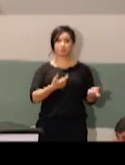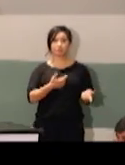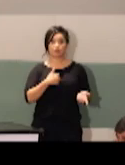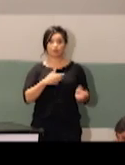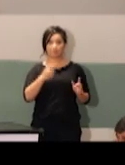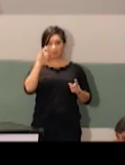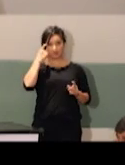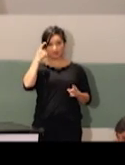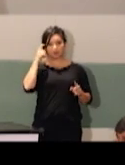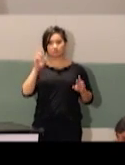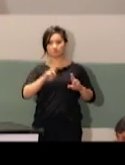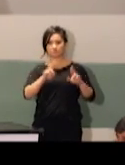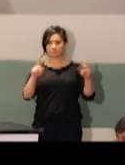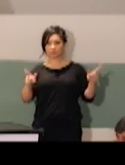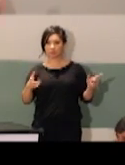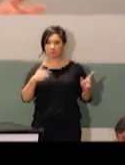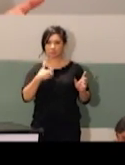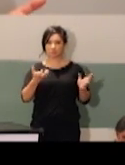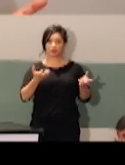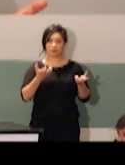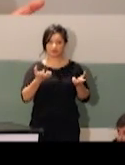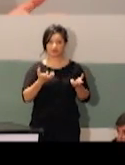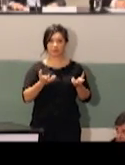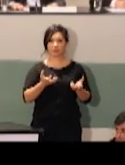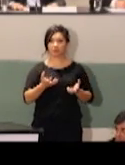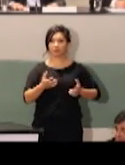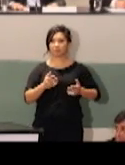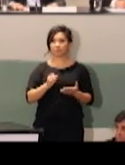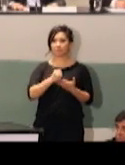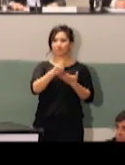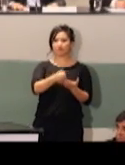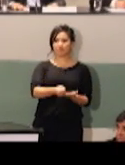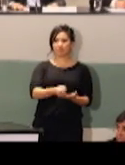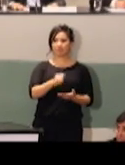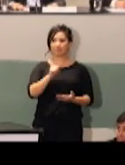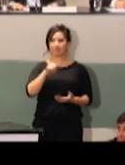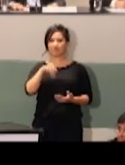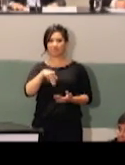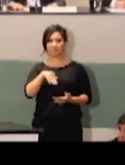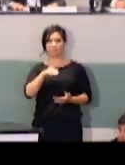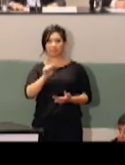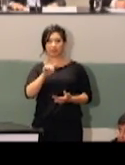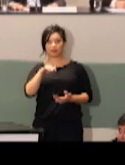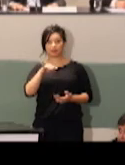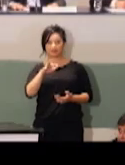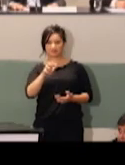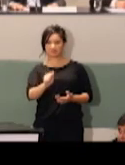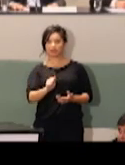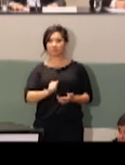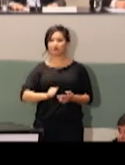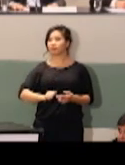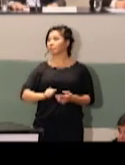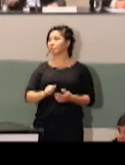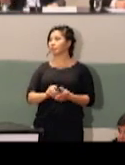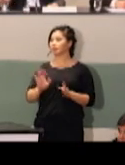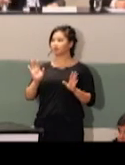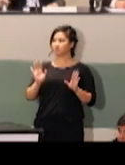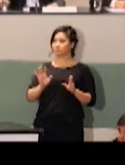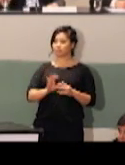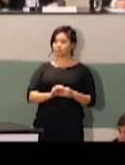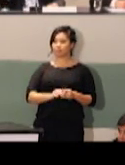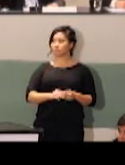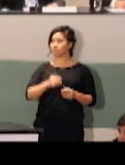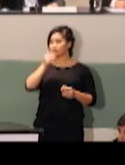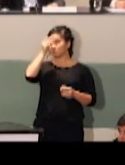suja, participar das eleições. Em segundo lugar, por favor, dizer, está enganado, por favor, a maninha é não é... Plateia, foi, por